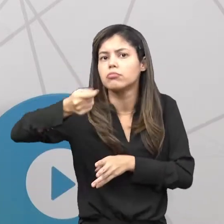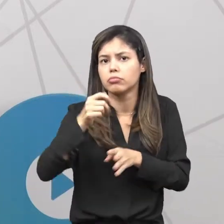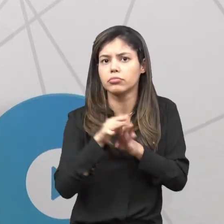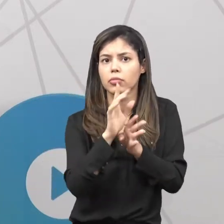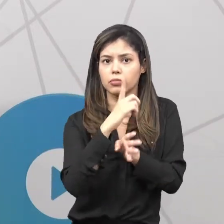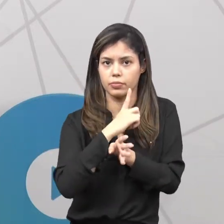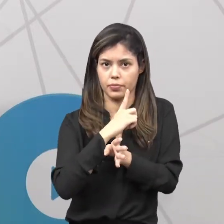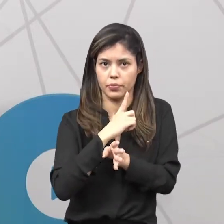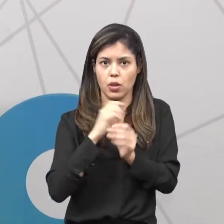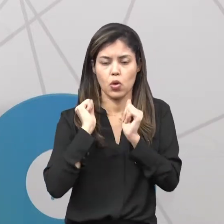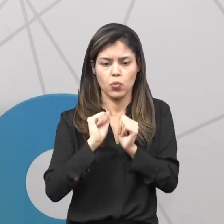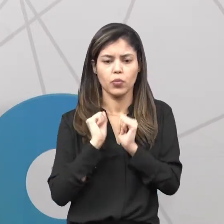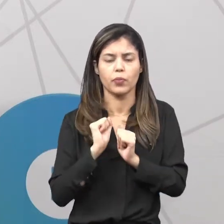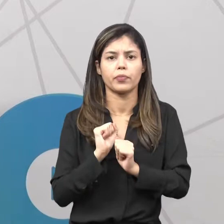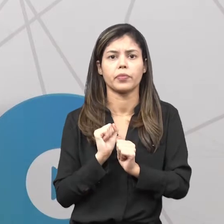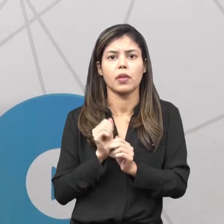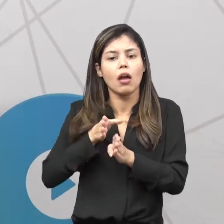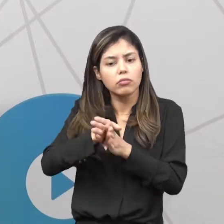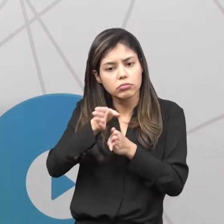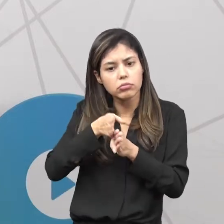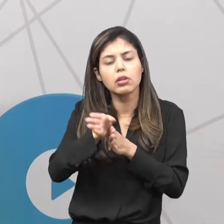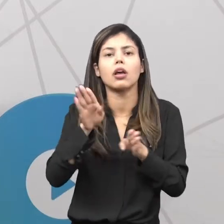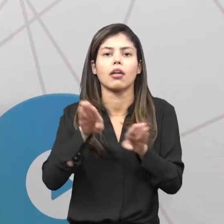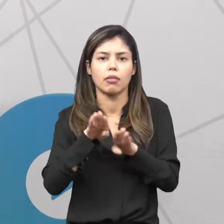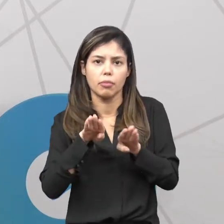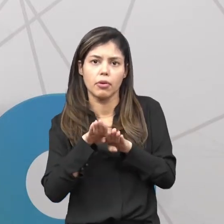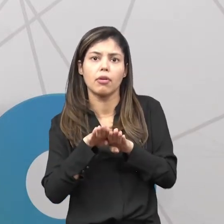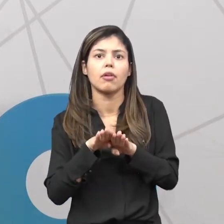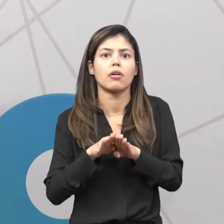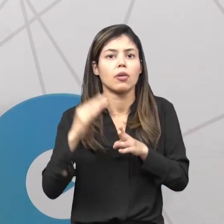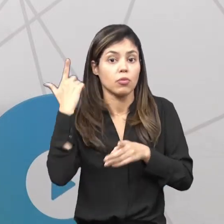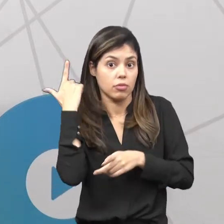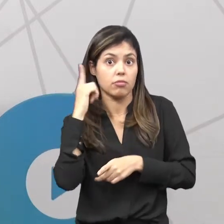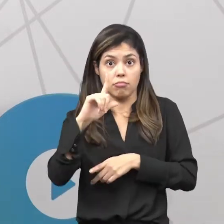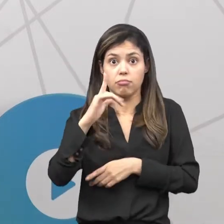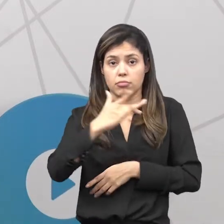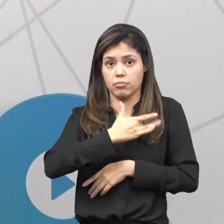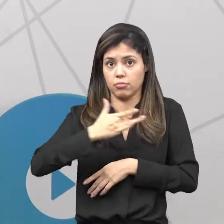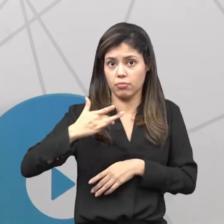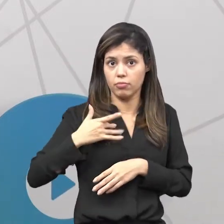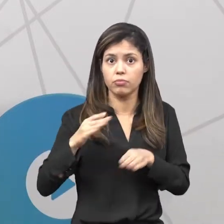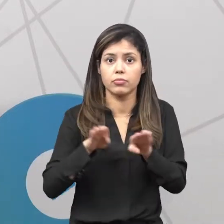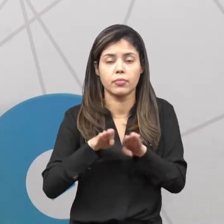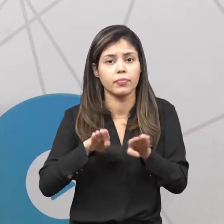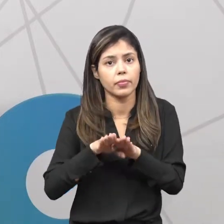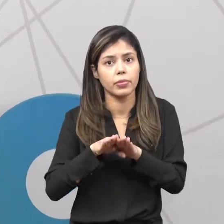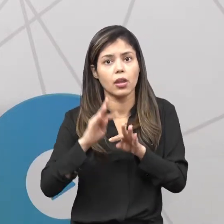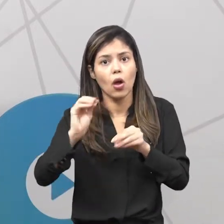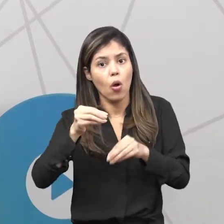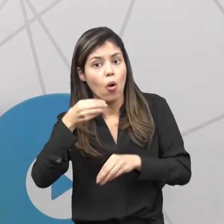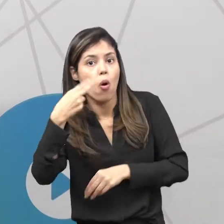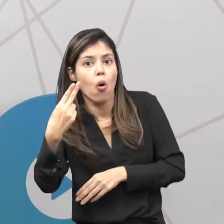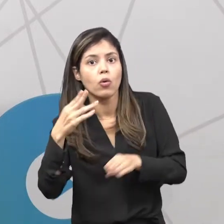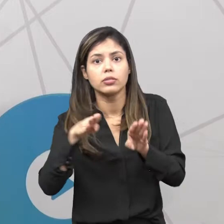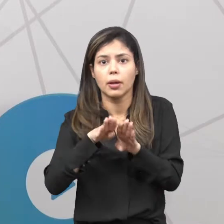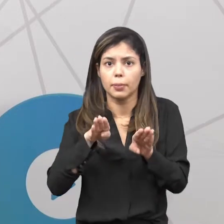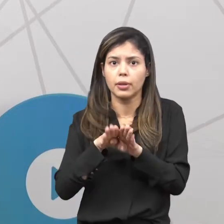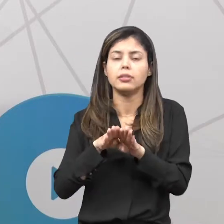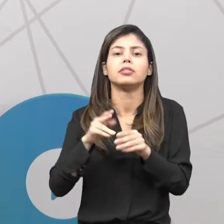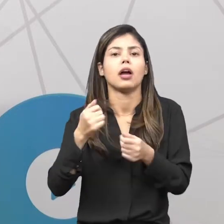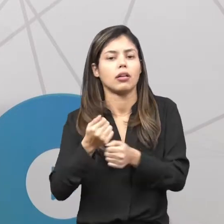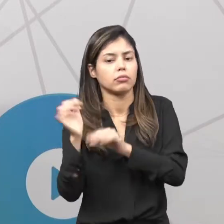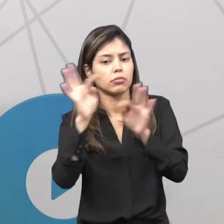tem, eu posso aconselhá-la sobre ganhos na saúde ou até na parte estética, se assim for o interesse